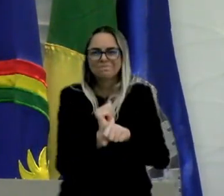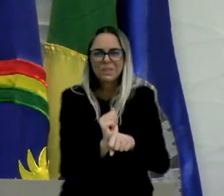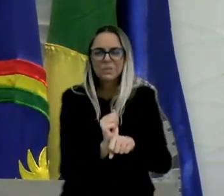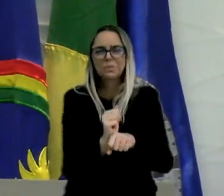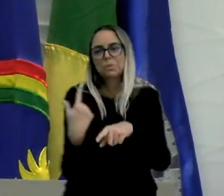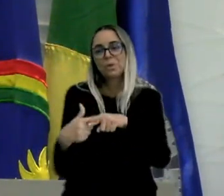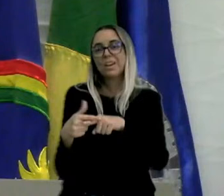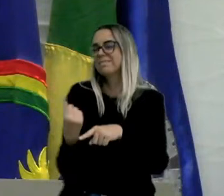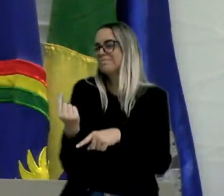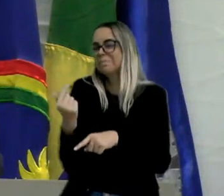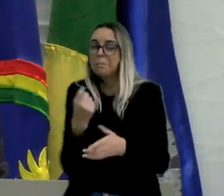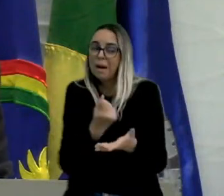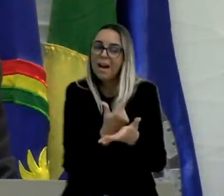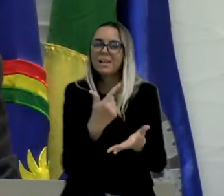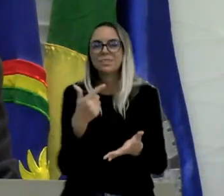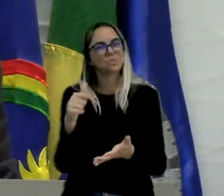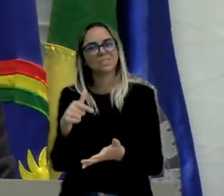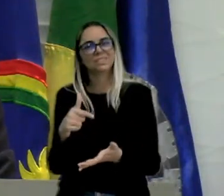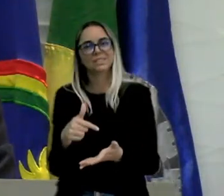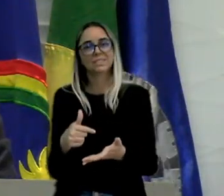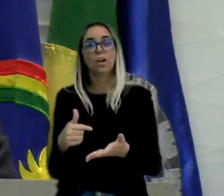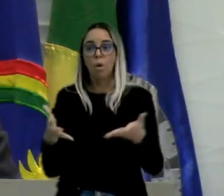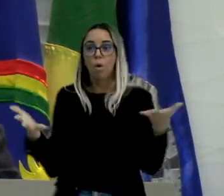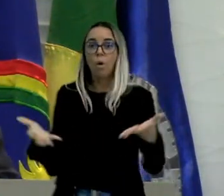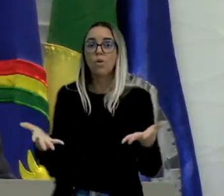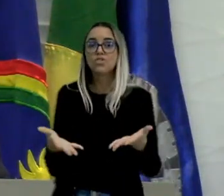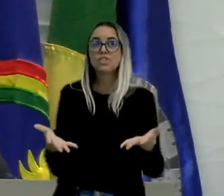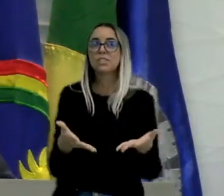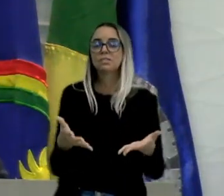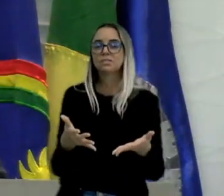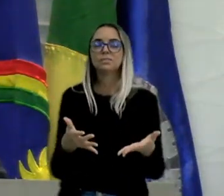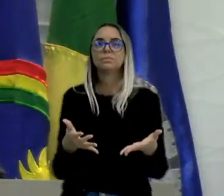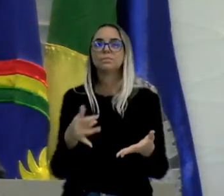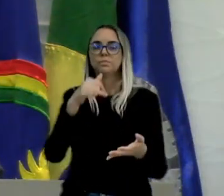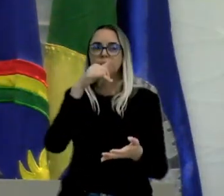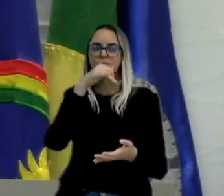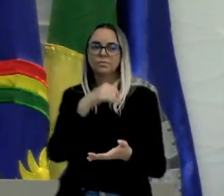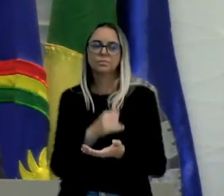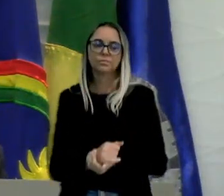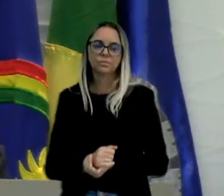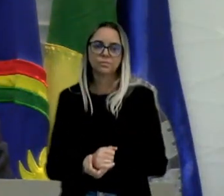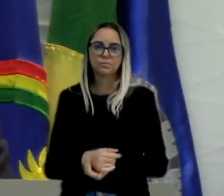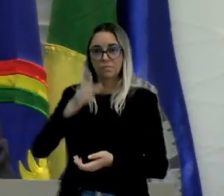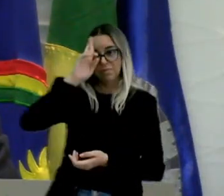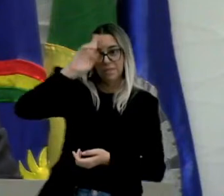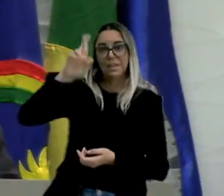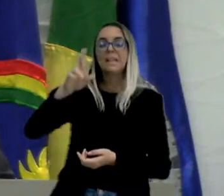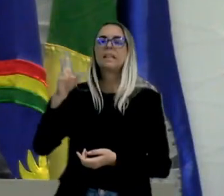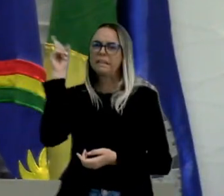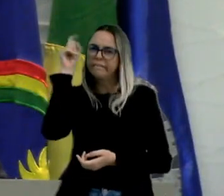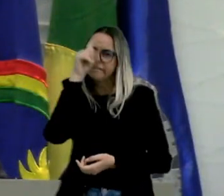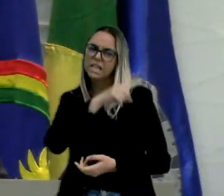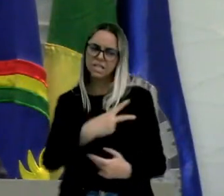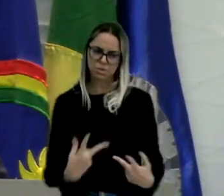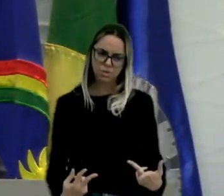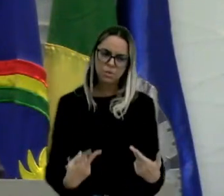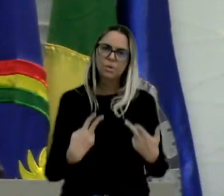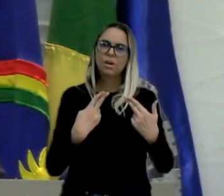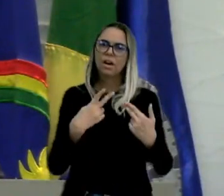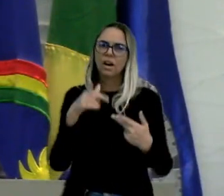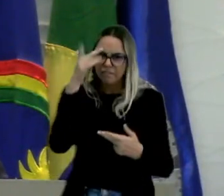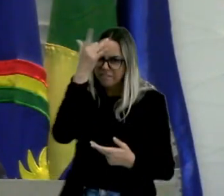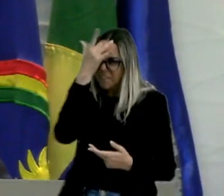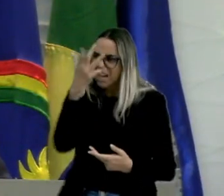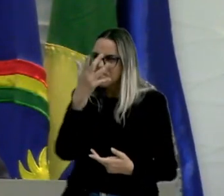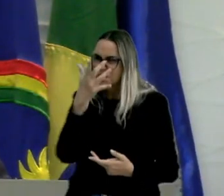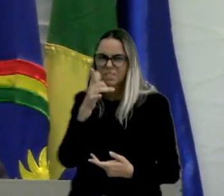o gestor atual tá tendo dificuldade de botar para manter essas cirurgias somente duna não é fácil todos